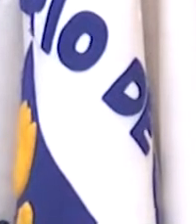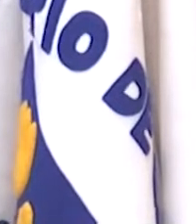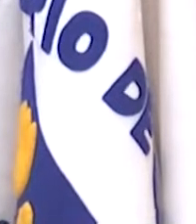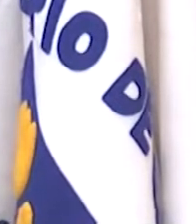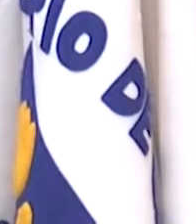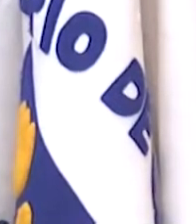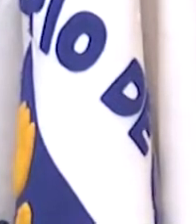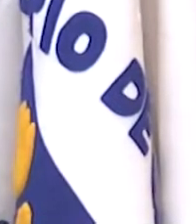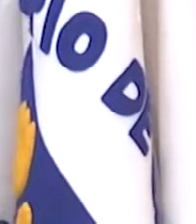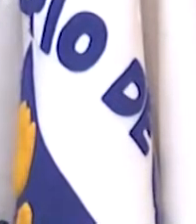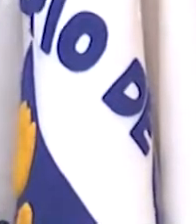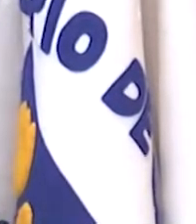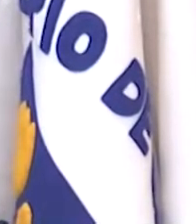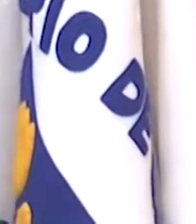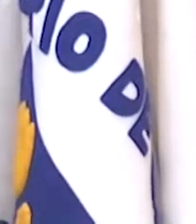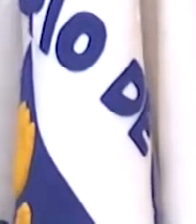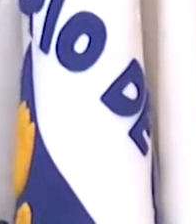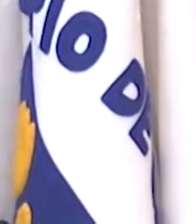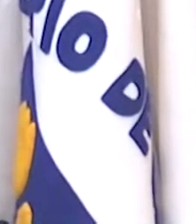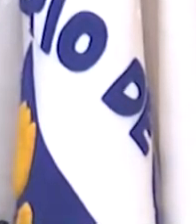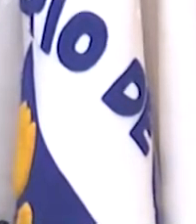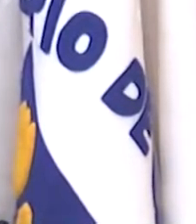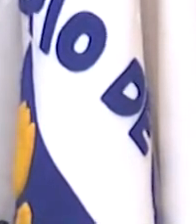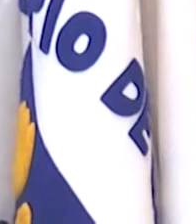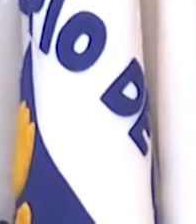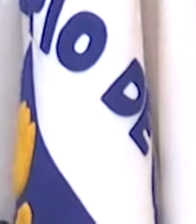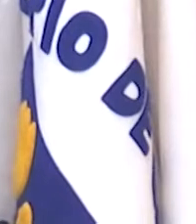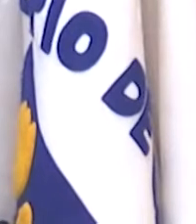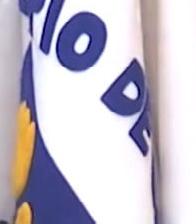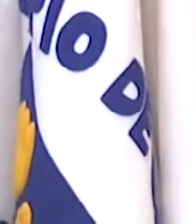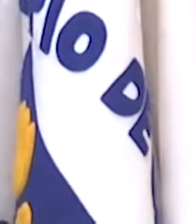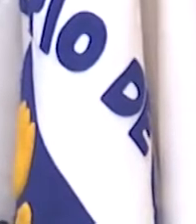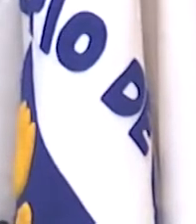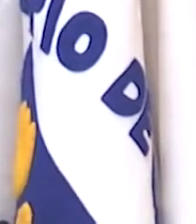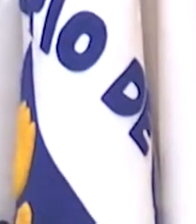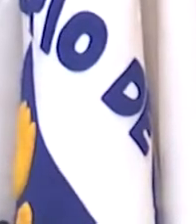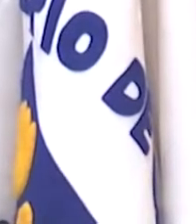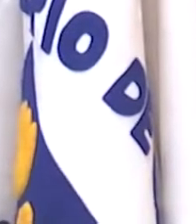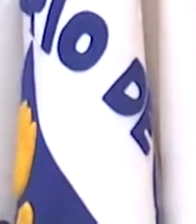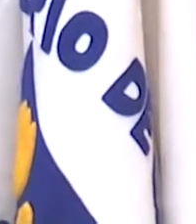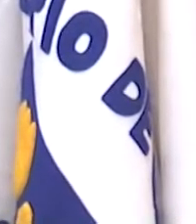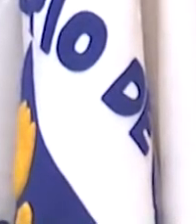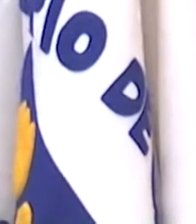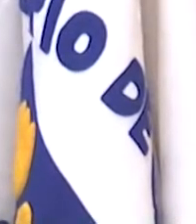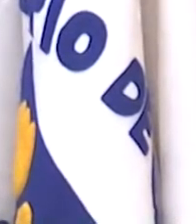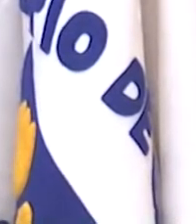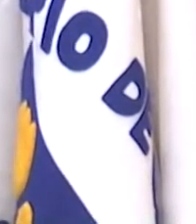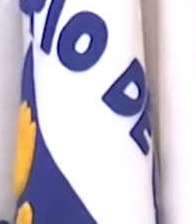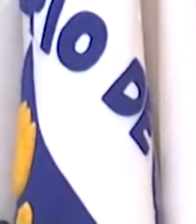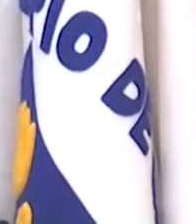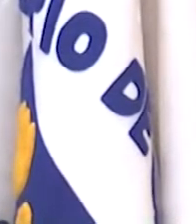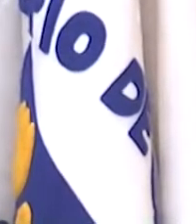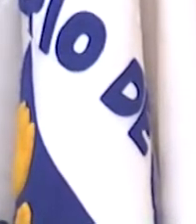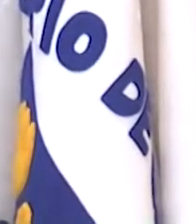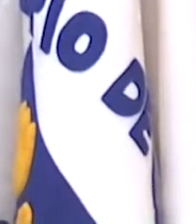E, para mim, um dos marcos muito importantes que se seguiu, que foram muito fortes